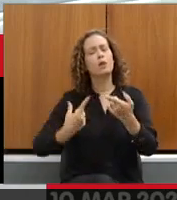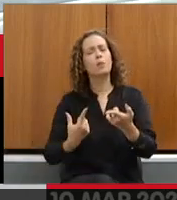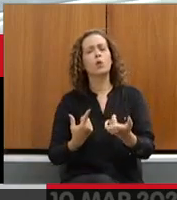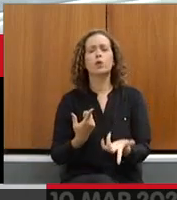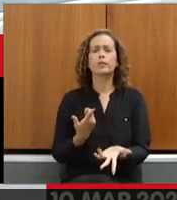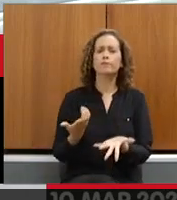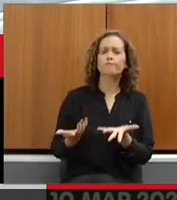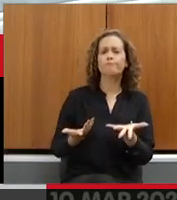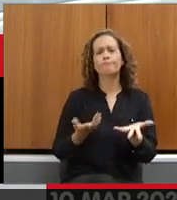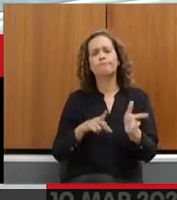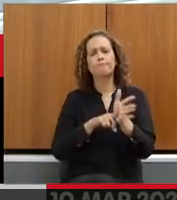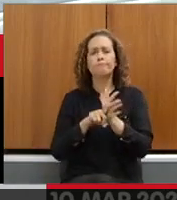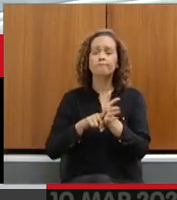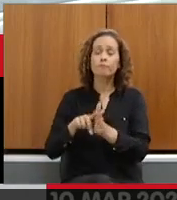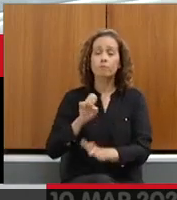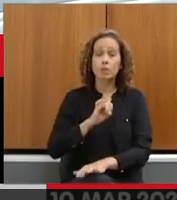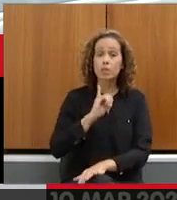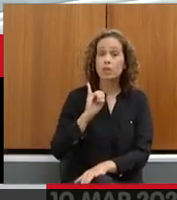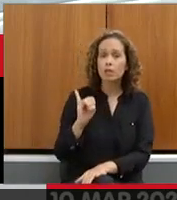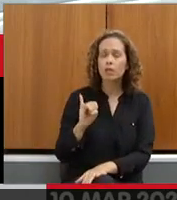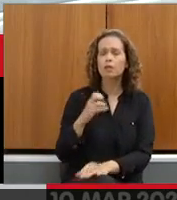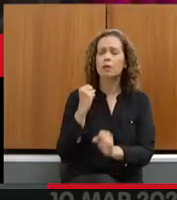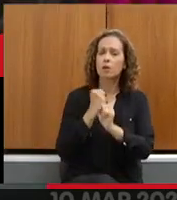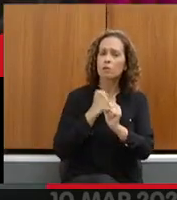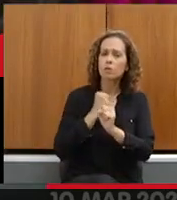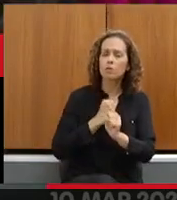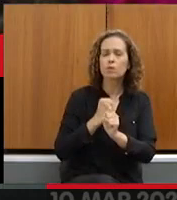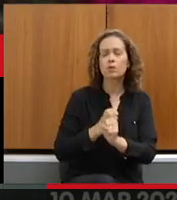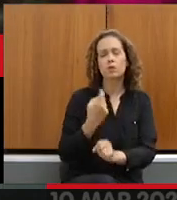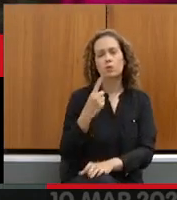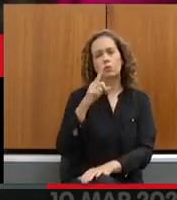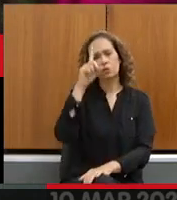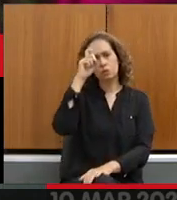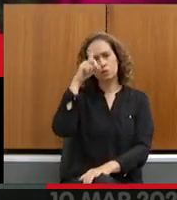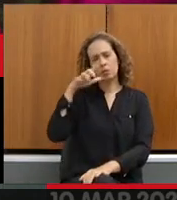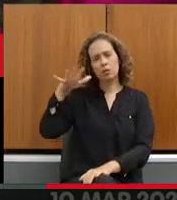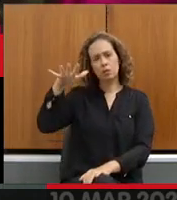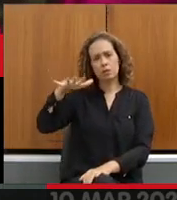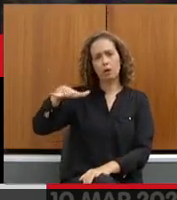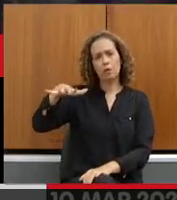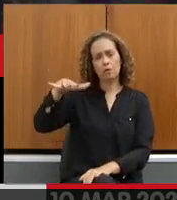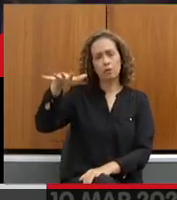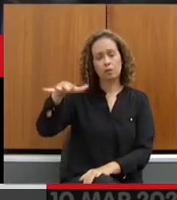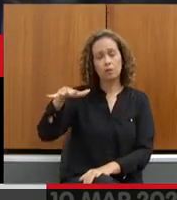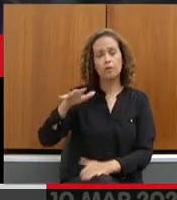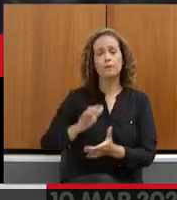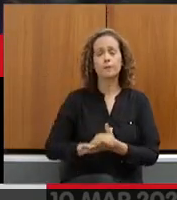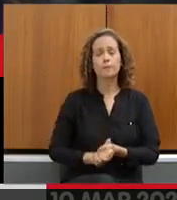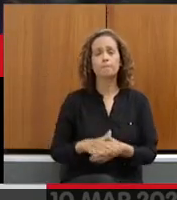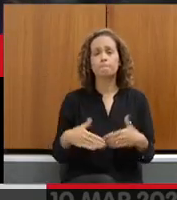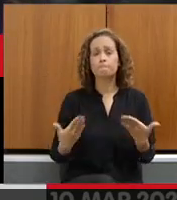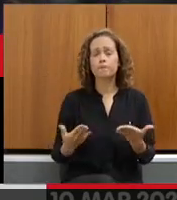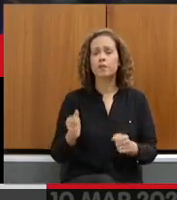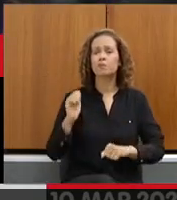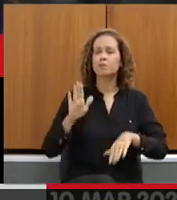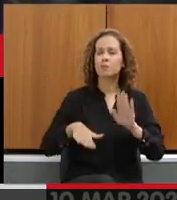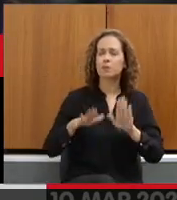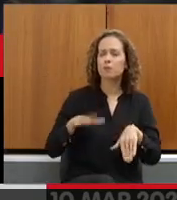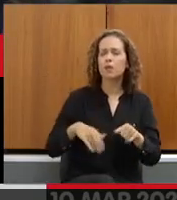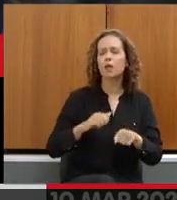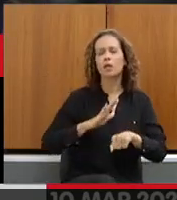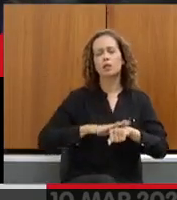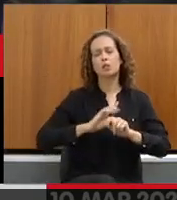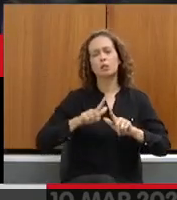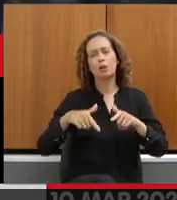viável a construção de um hospital regional a viabilidade no hospital regional Ela depende de mão de